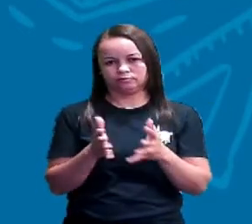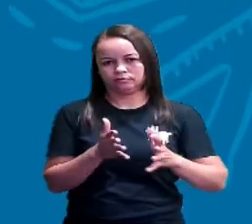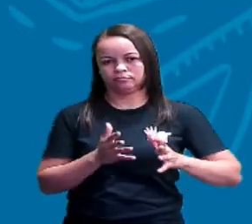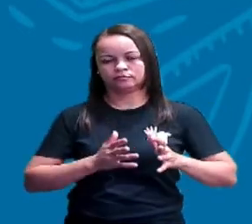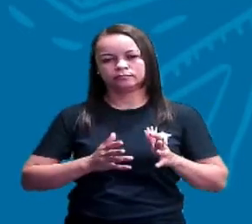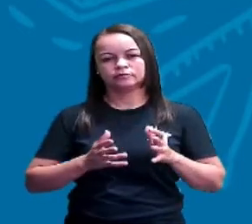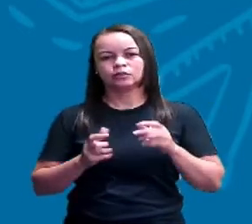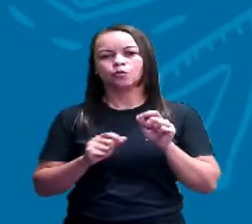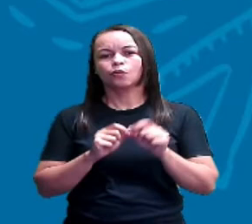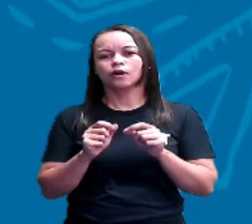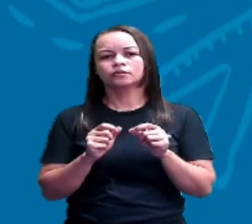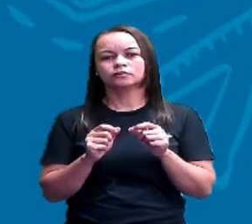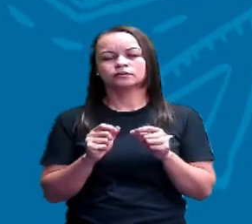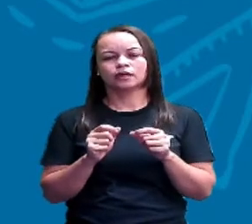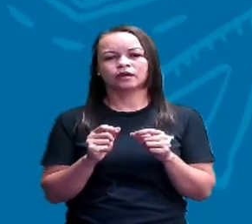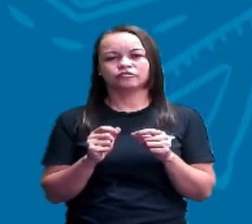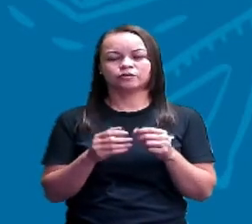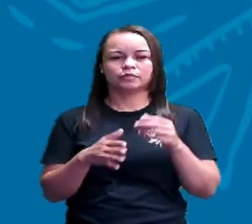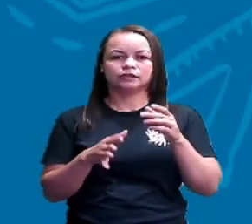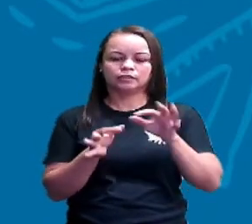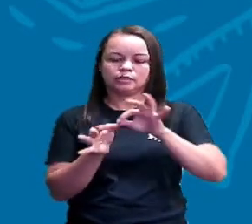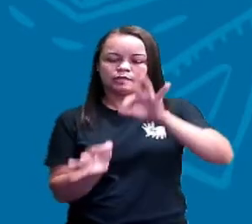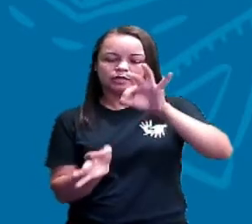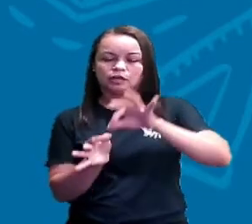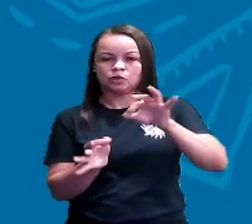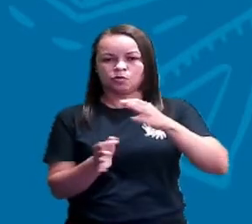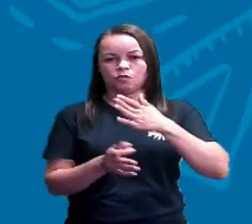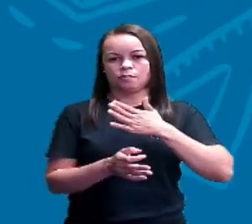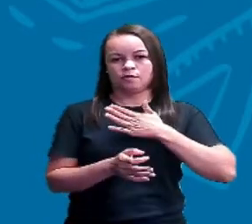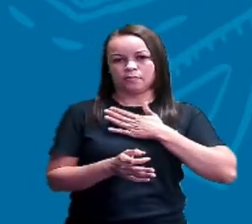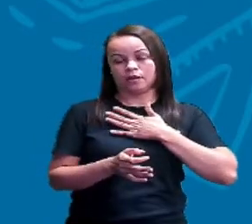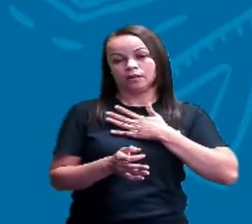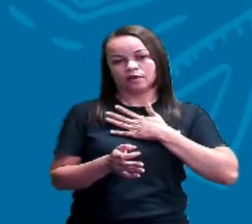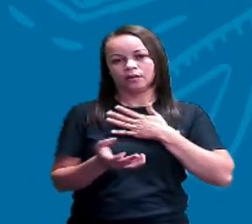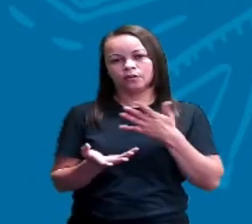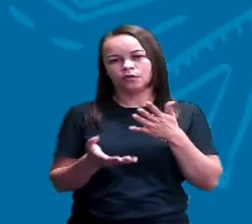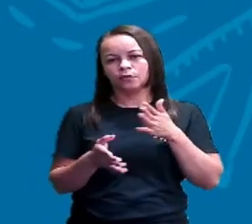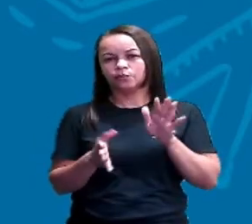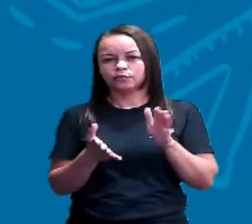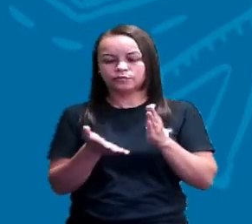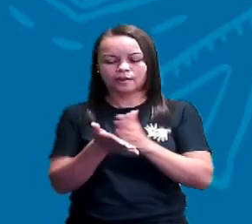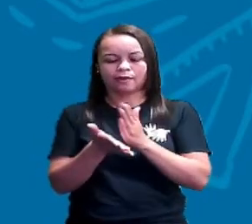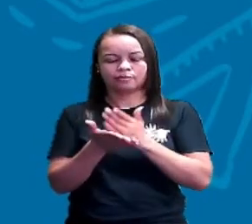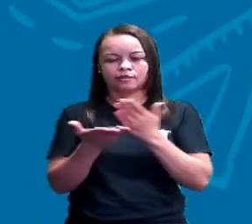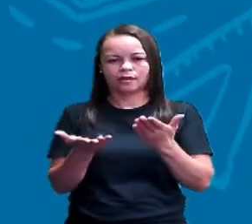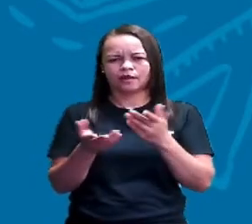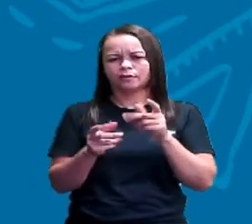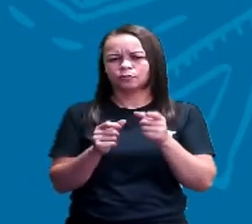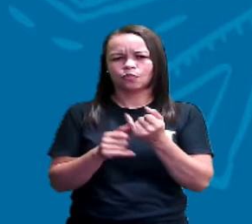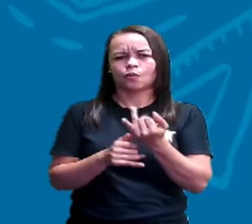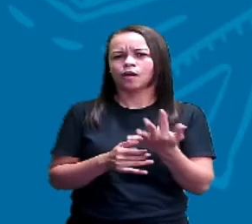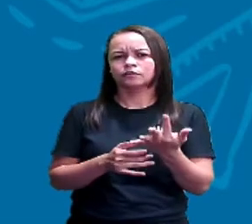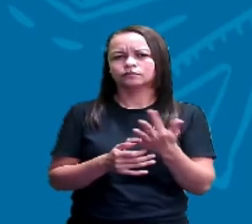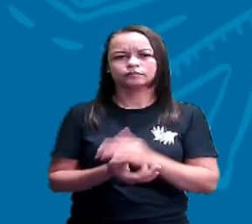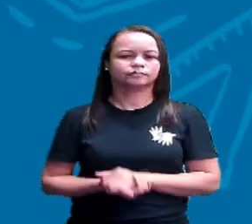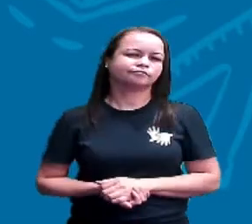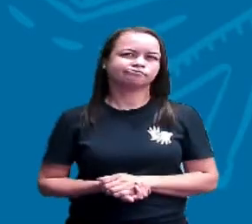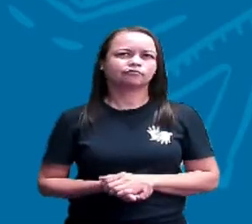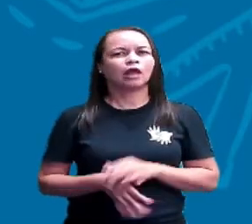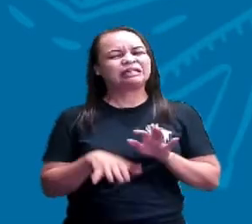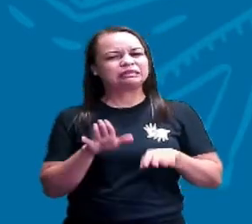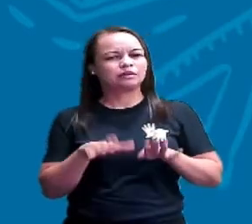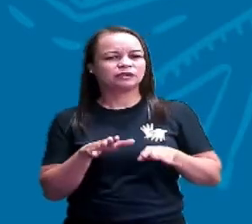quanto deve medir o meu caderno. E aí, quanto seria?